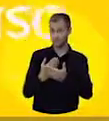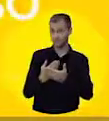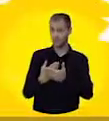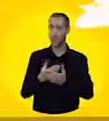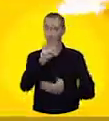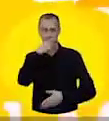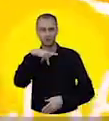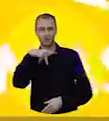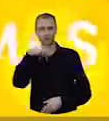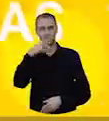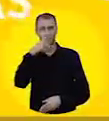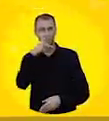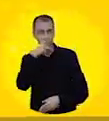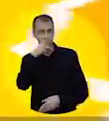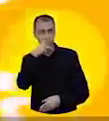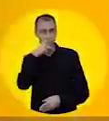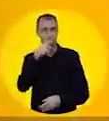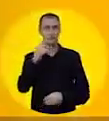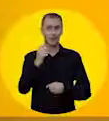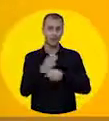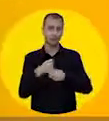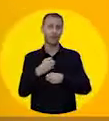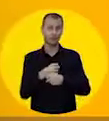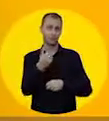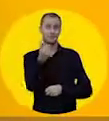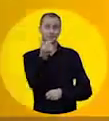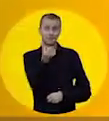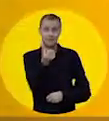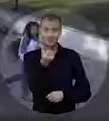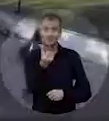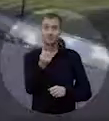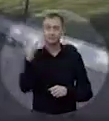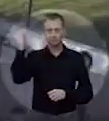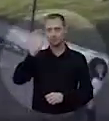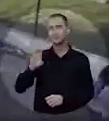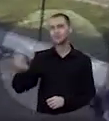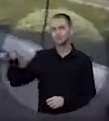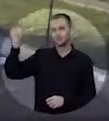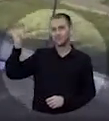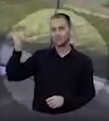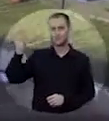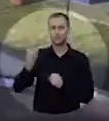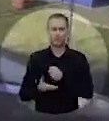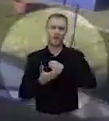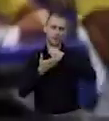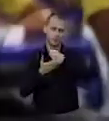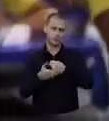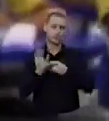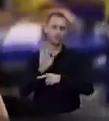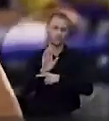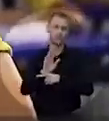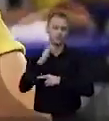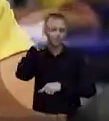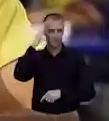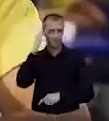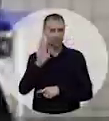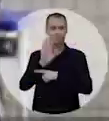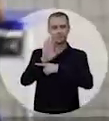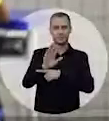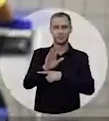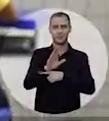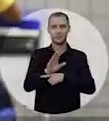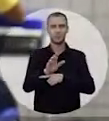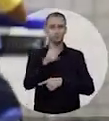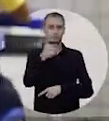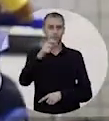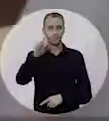escolas de tempo integral em obras no estado, que o Carlesse vai concluir, beneficiando 1.500 alunos em cada uma